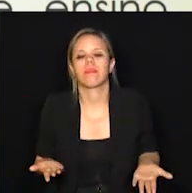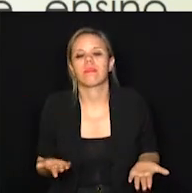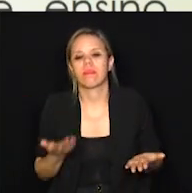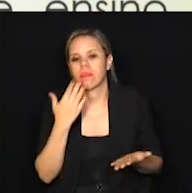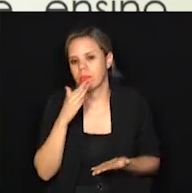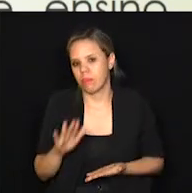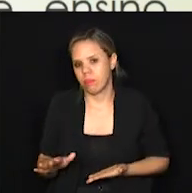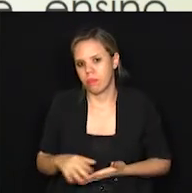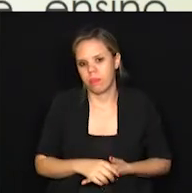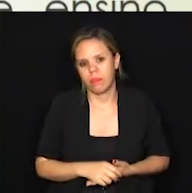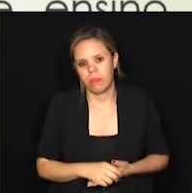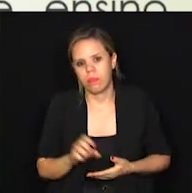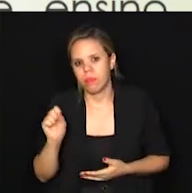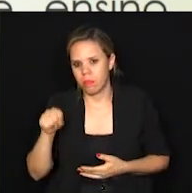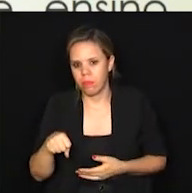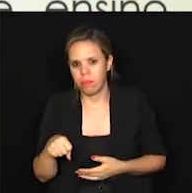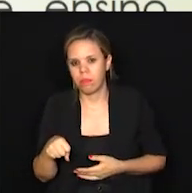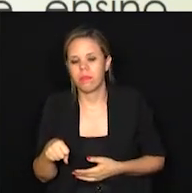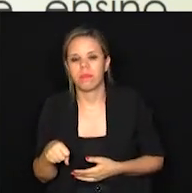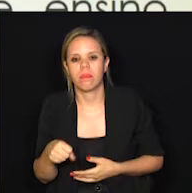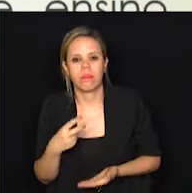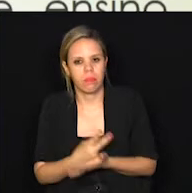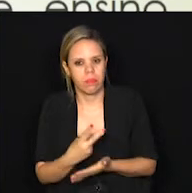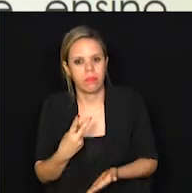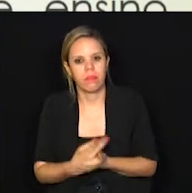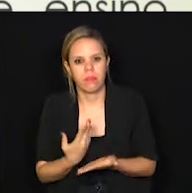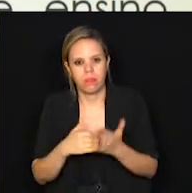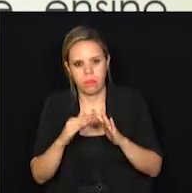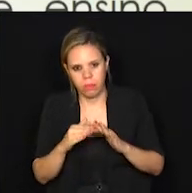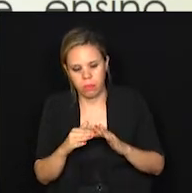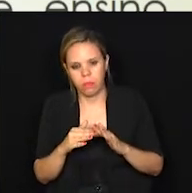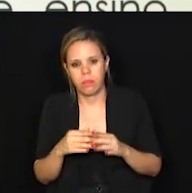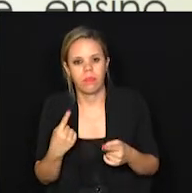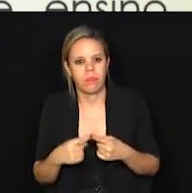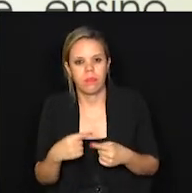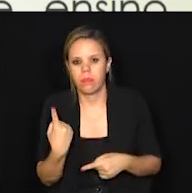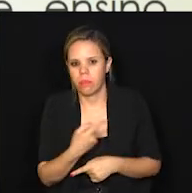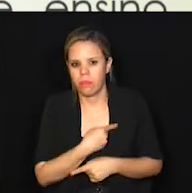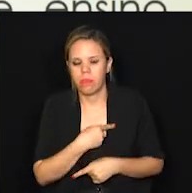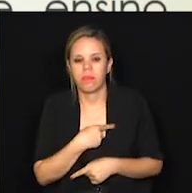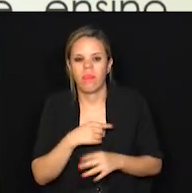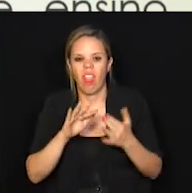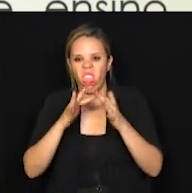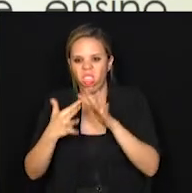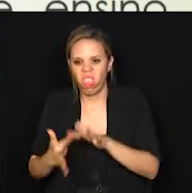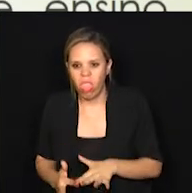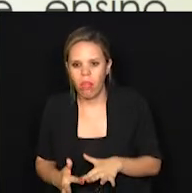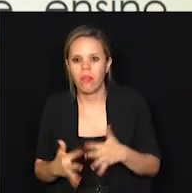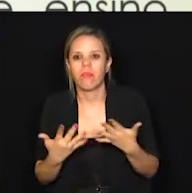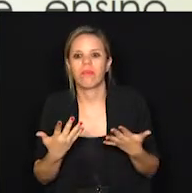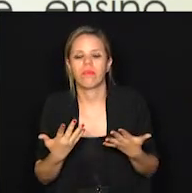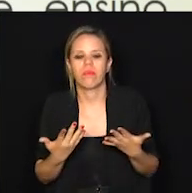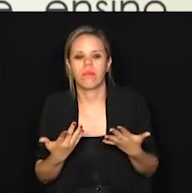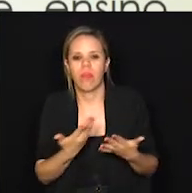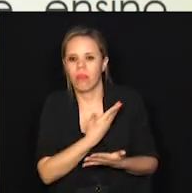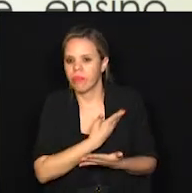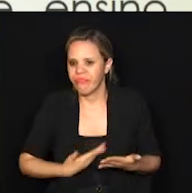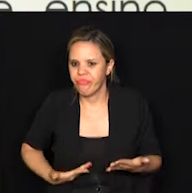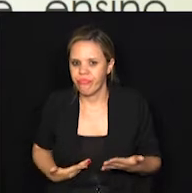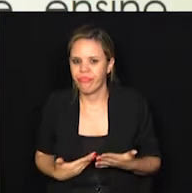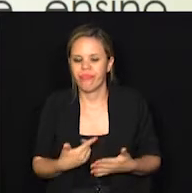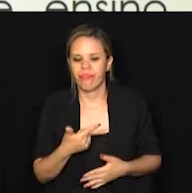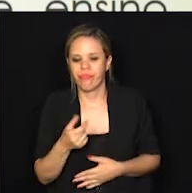uma perspectiva para esses alunos, até porque vários países já tomaram essa iniciativa com resultados muito promissores, mesmo não